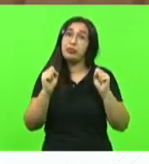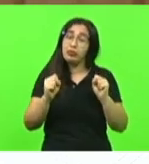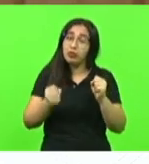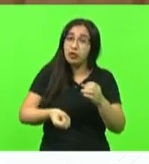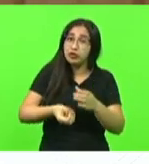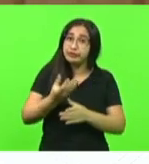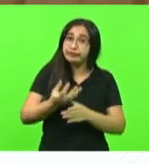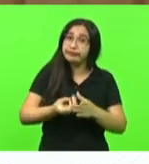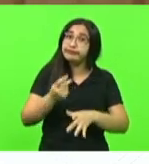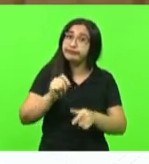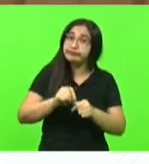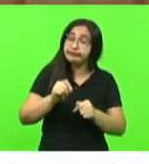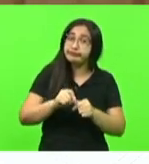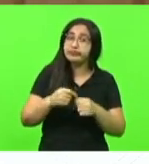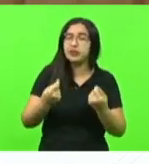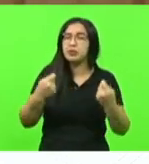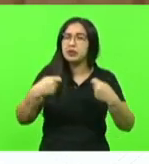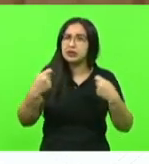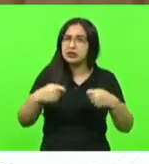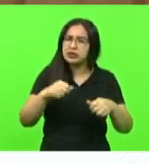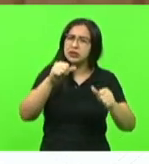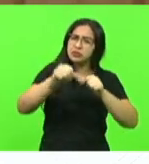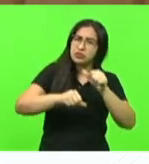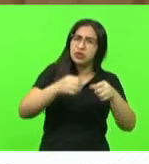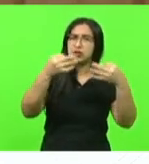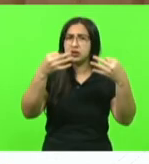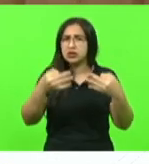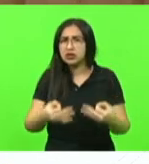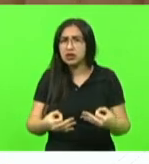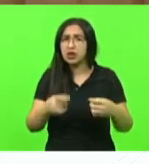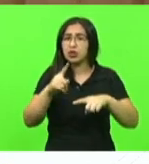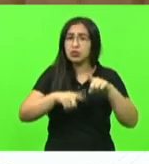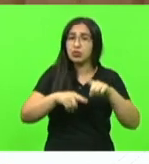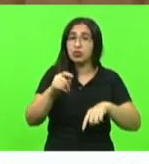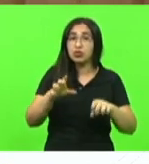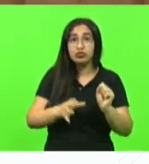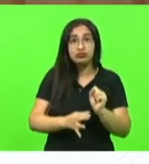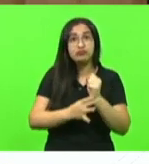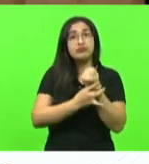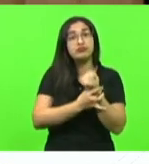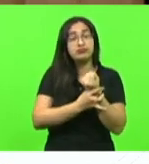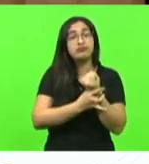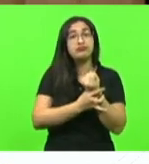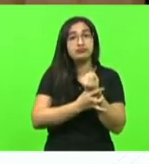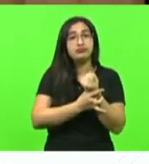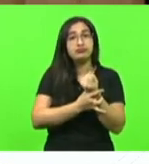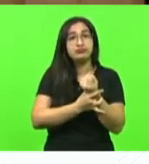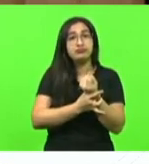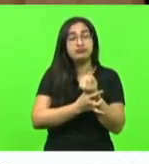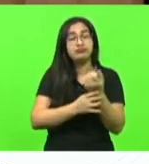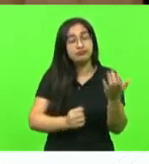que precisa ser feita que o produto possa ter segurança quando nós vamos consumir e que o pequeno produtor,